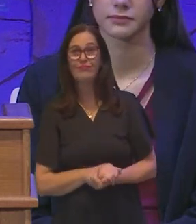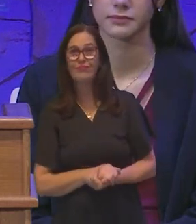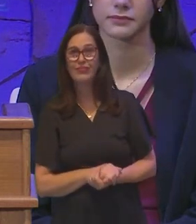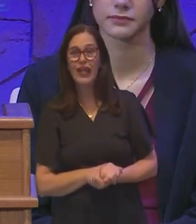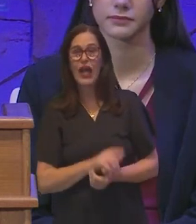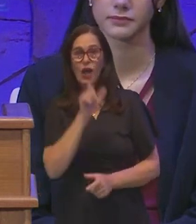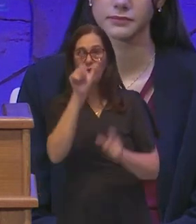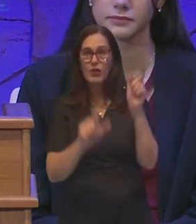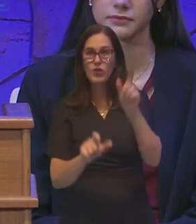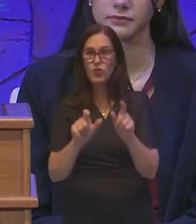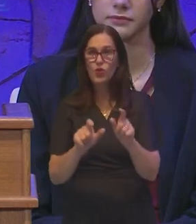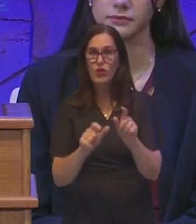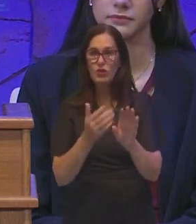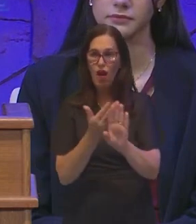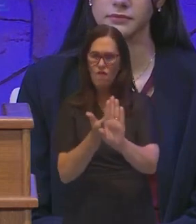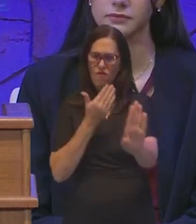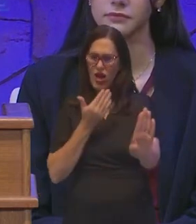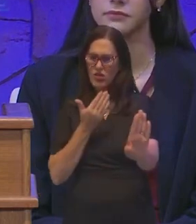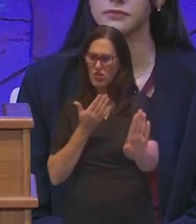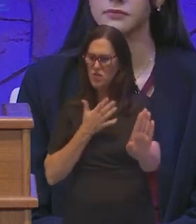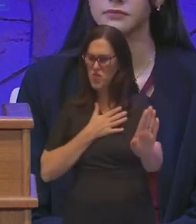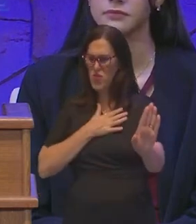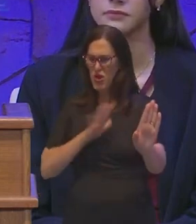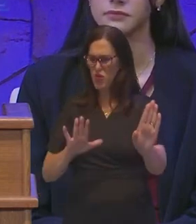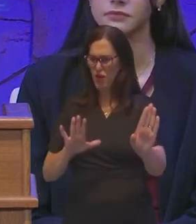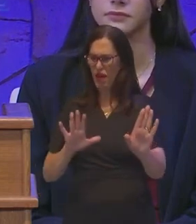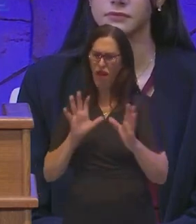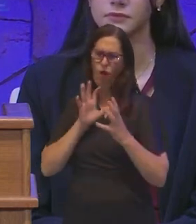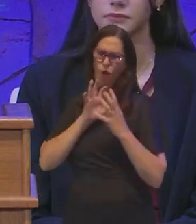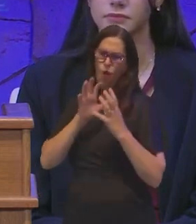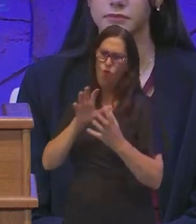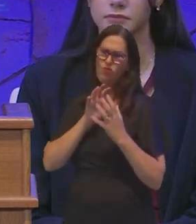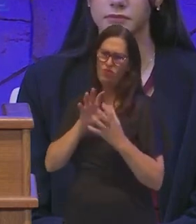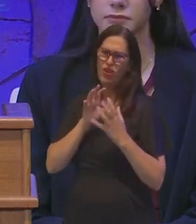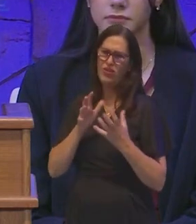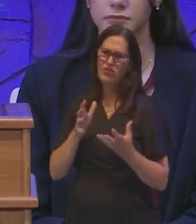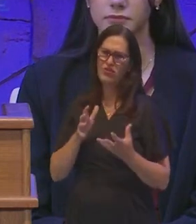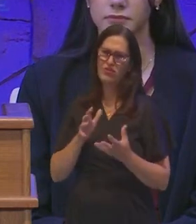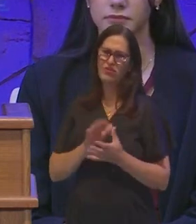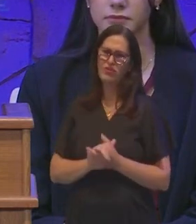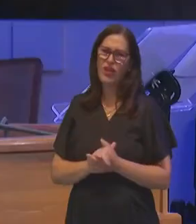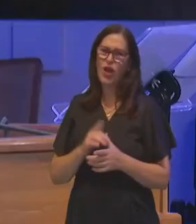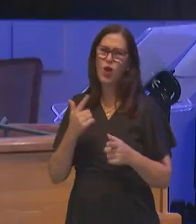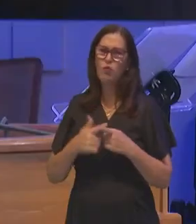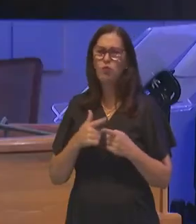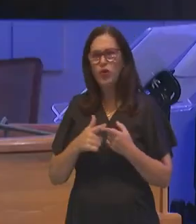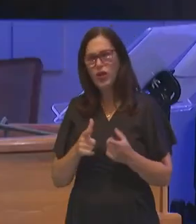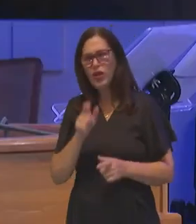Há pessoas que se afastam porque não querem a convivência, porque